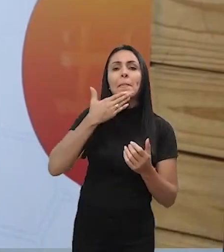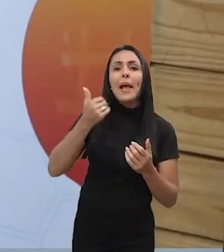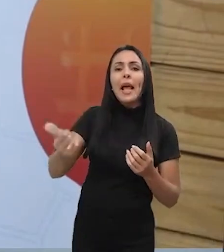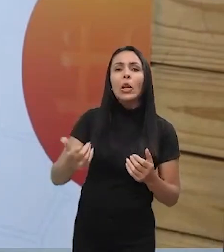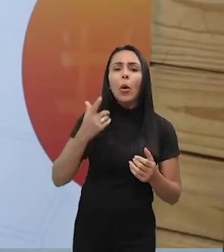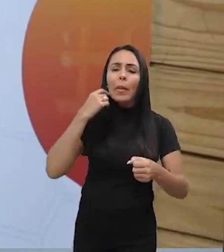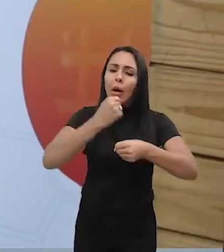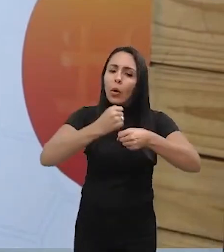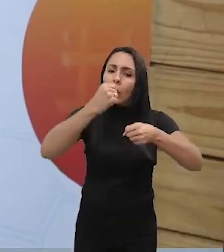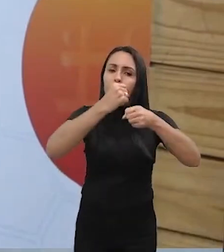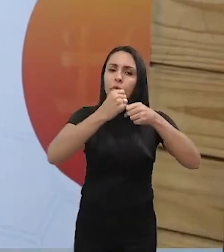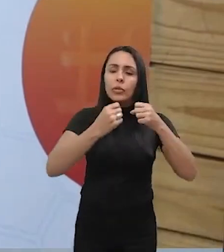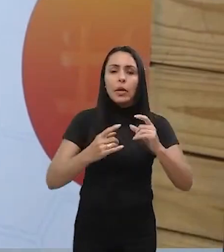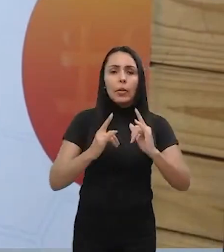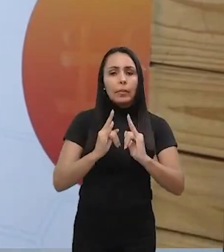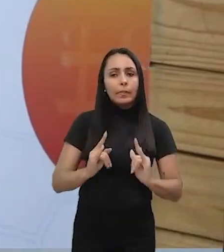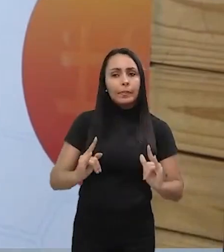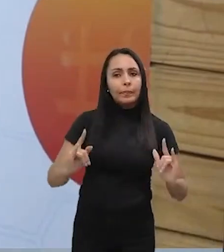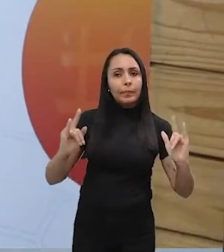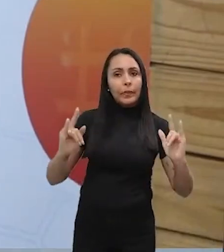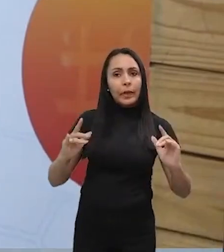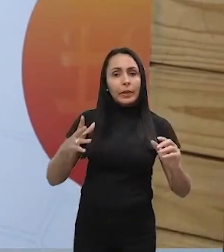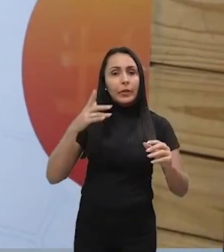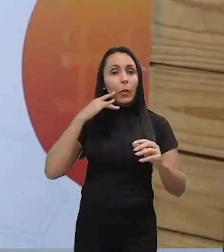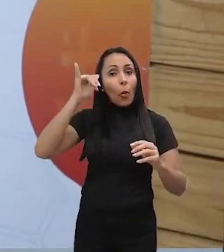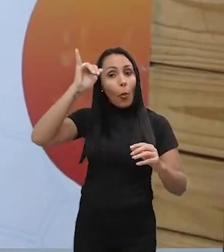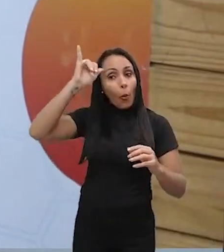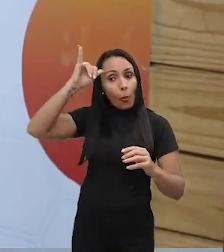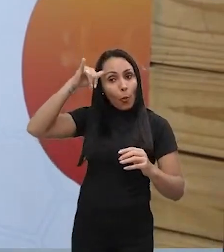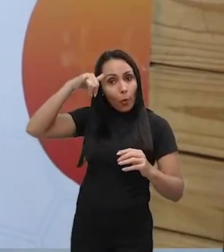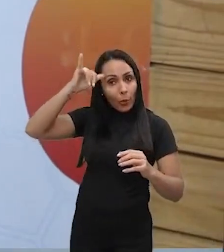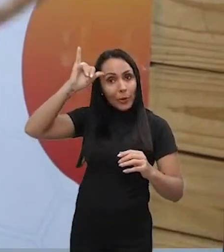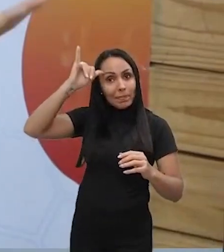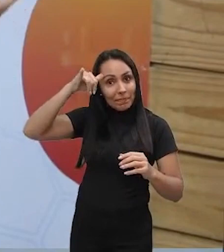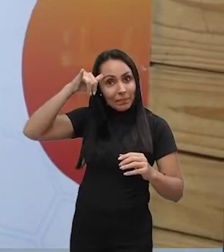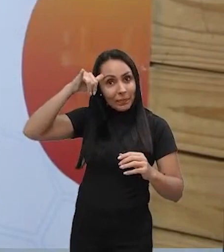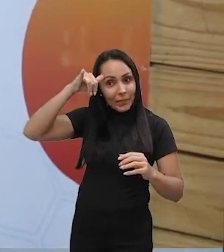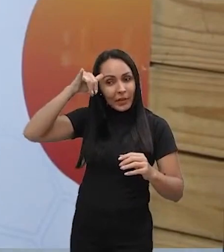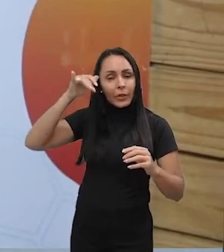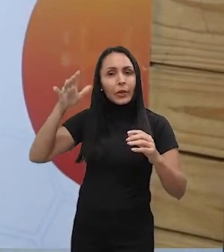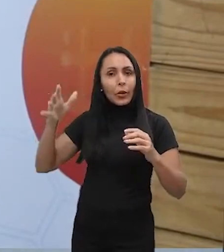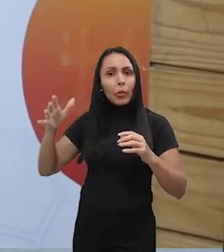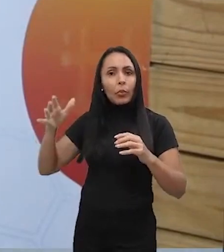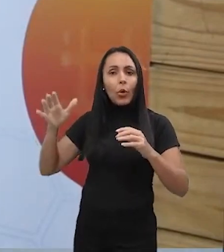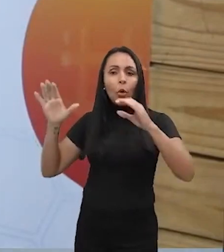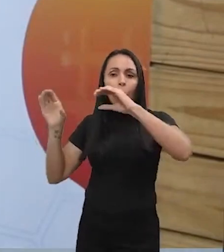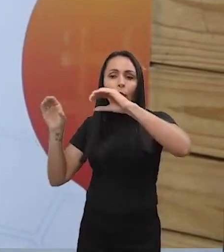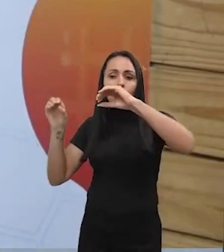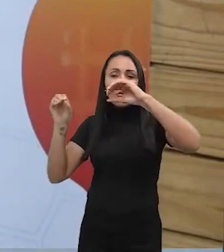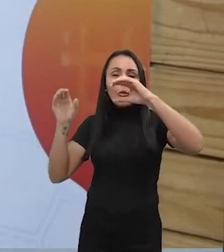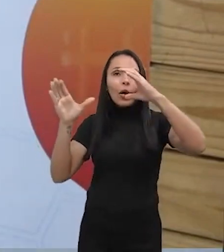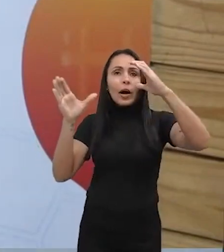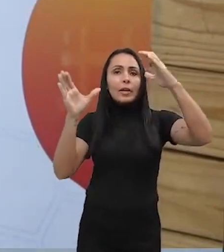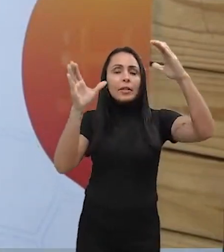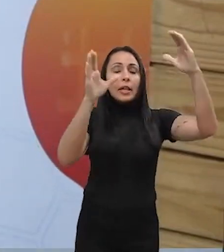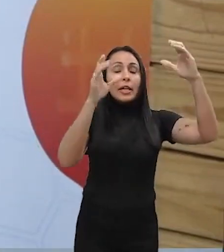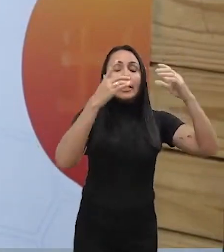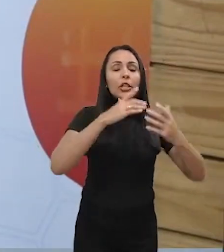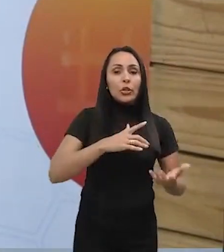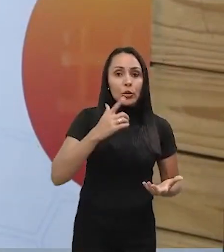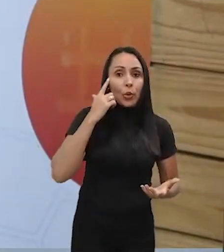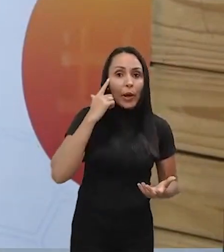ponte, transformou um boi, né? Fez com que o boi voasse, e isso é